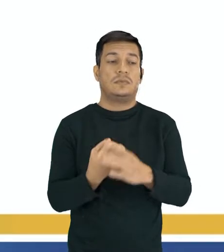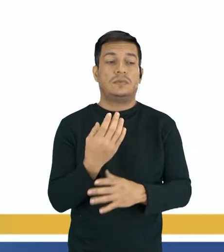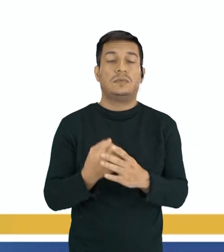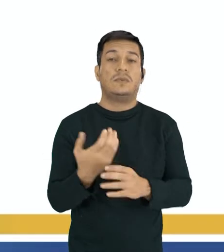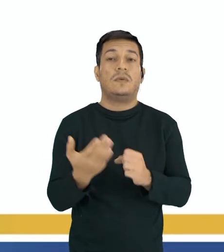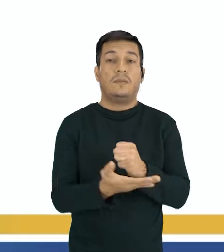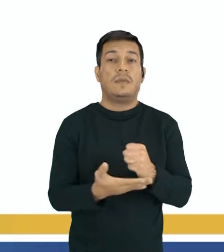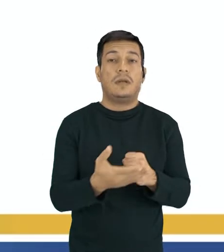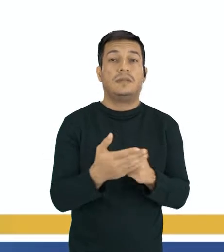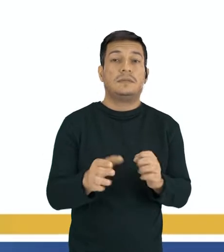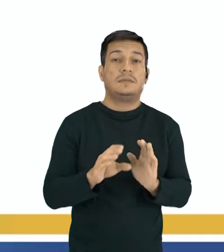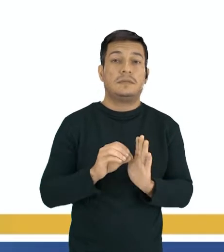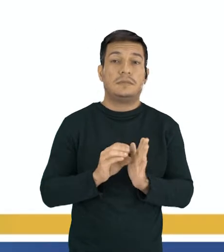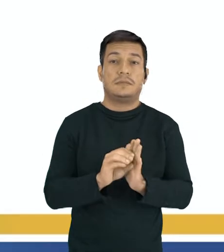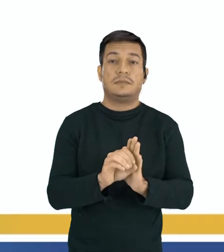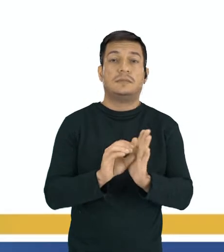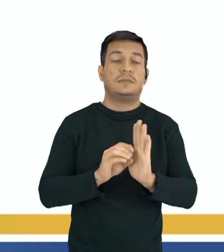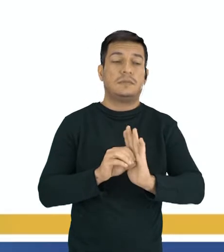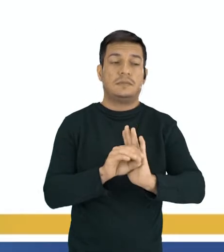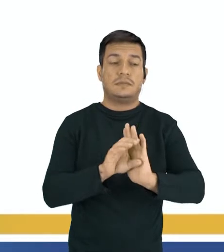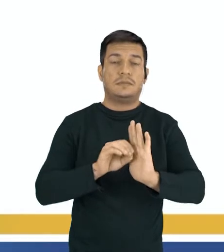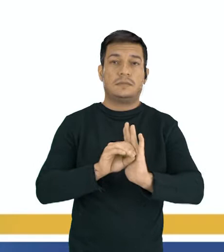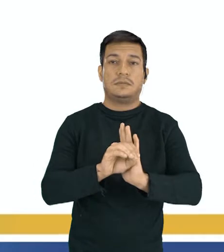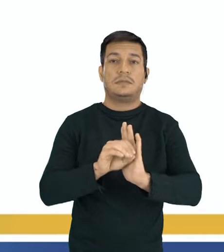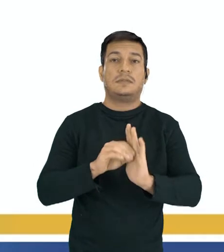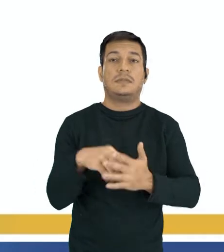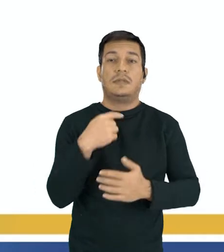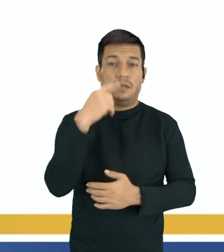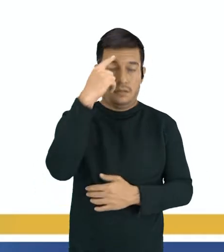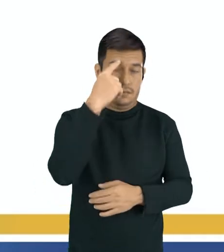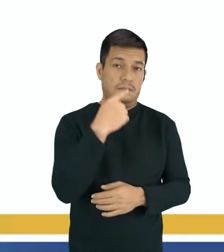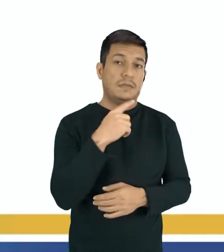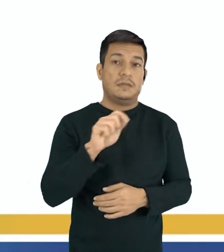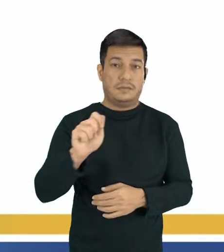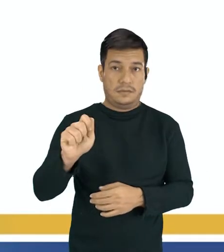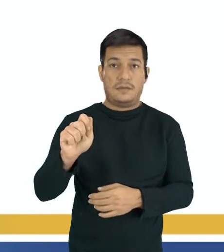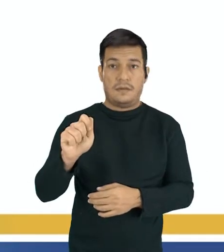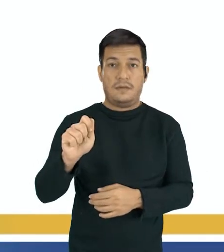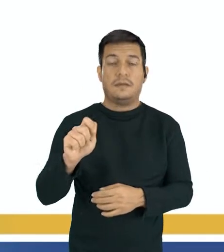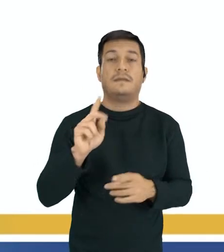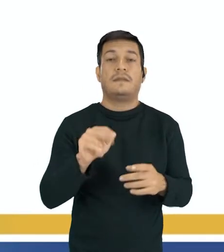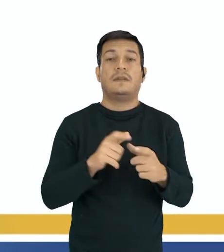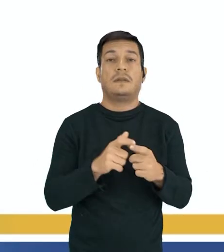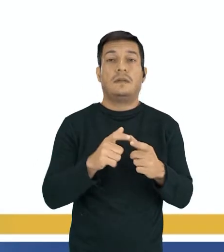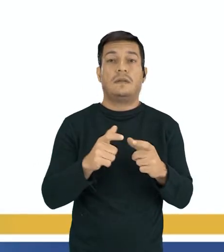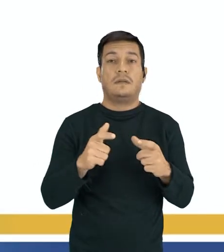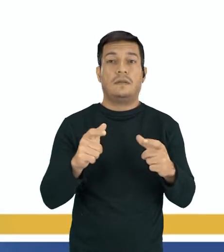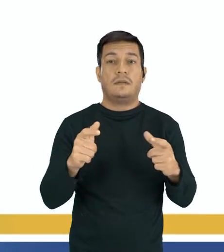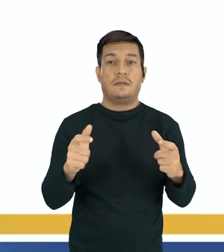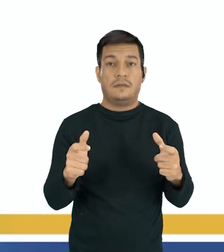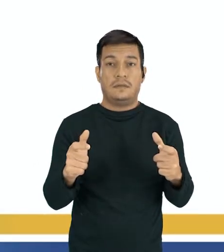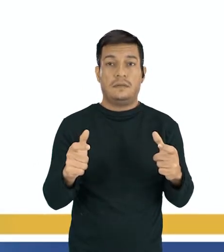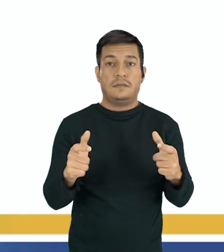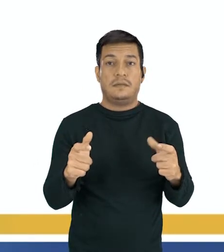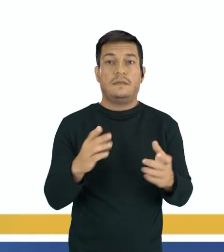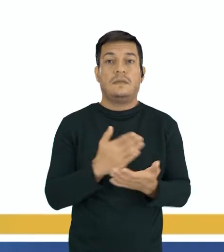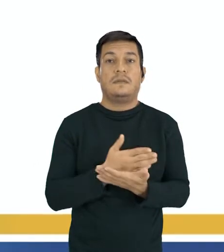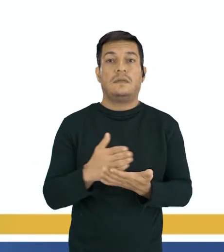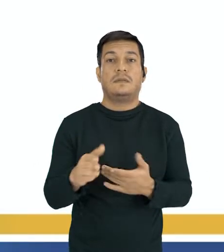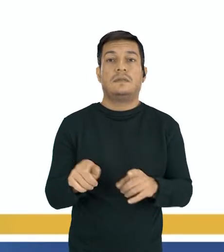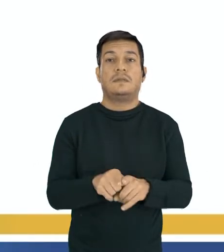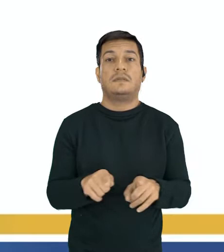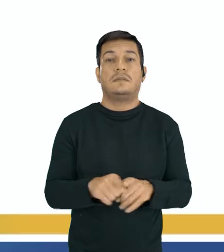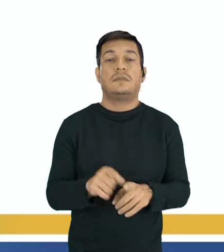uma bactéria. A gente tem uma bactéria ali, que é a nossa imagem A, ela vai aumentar de tamanho, vai começar